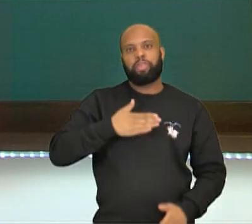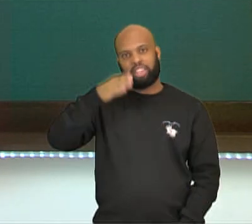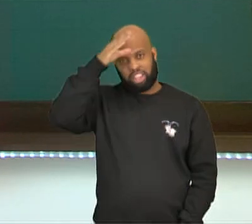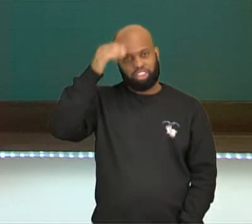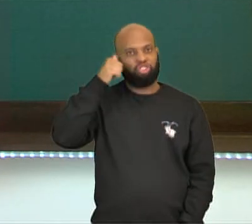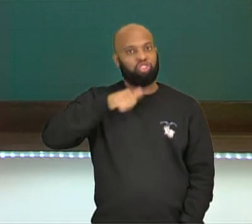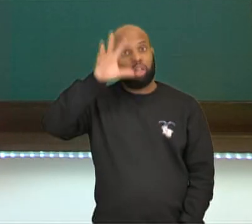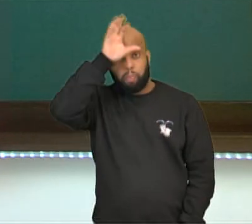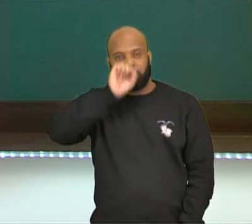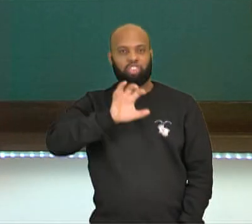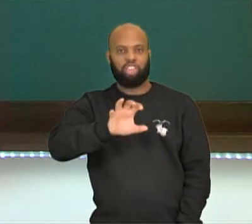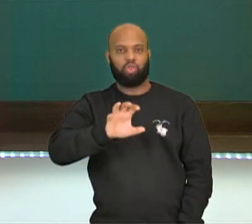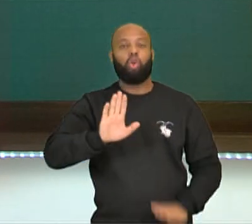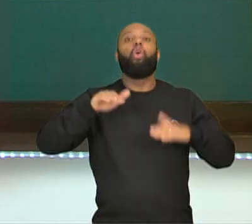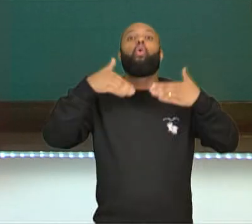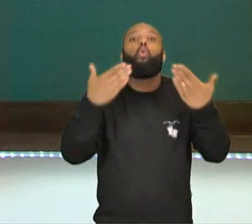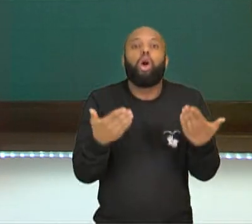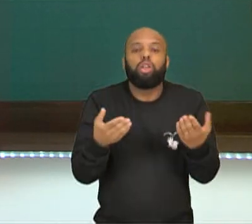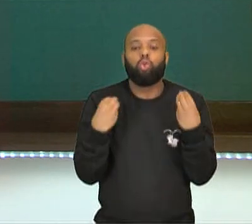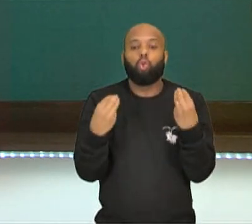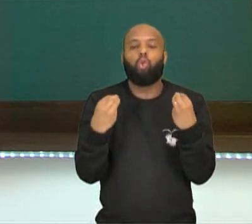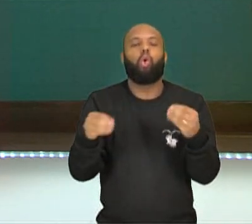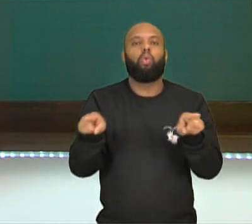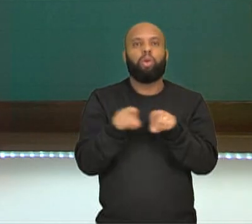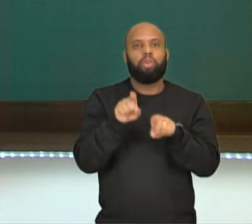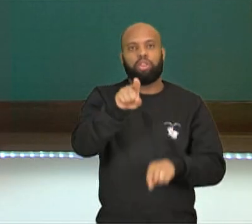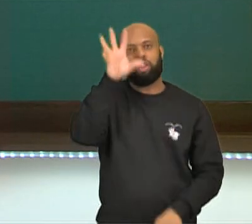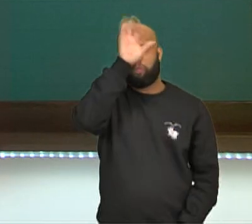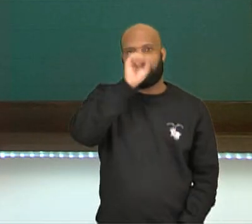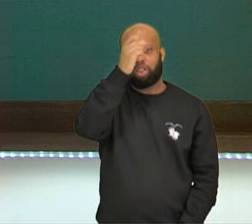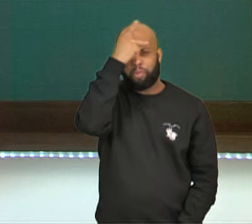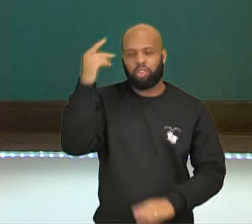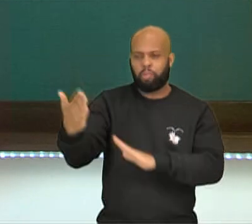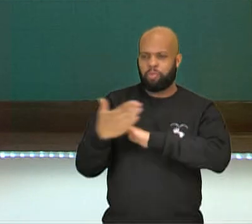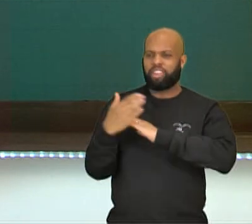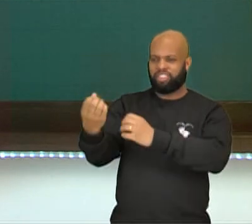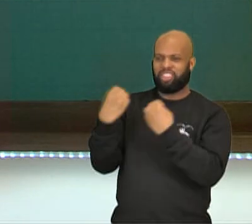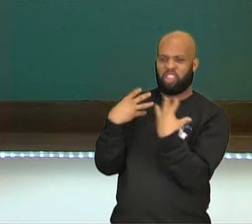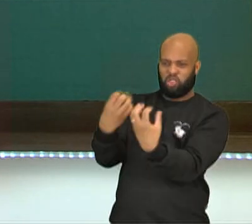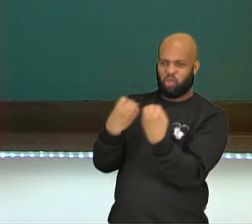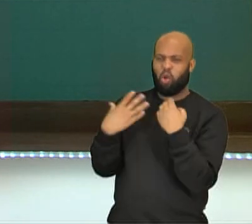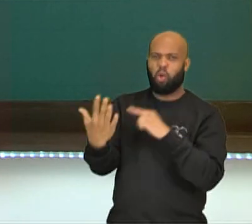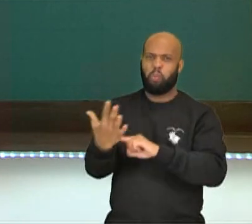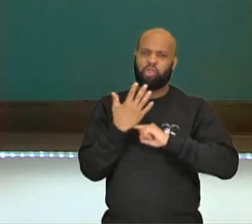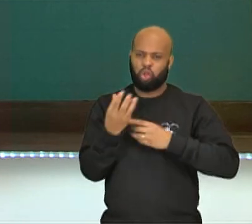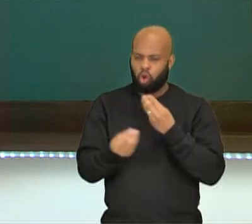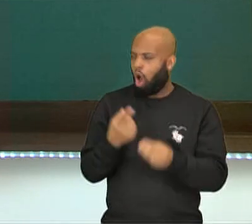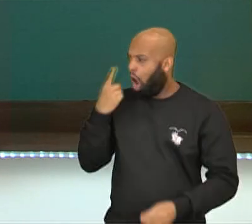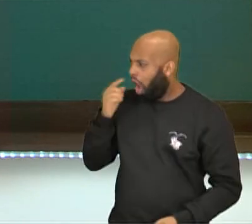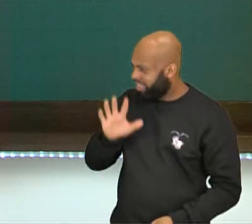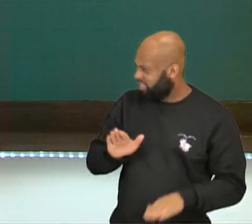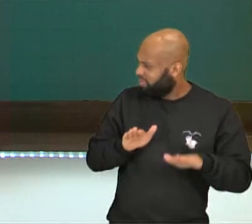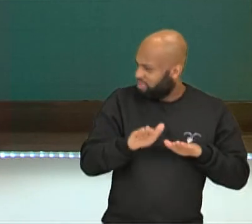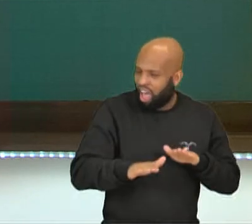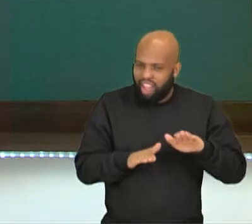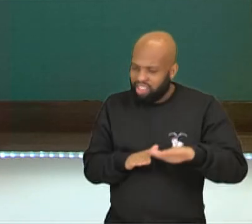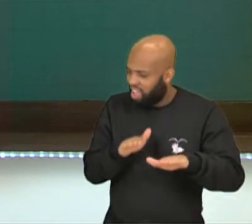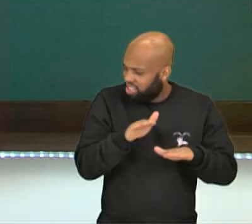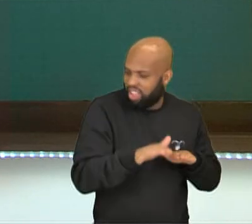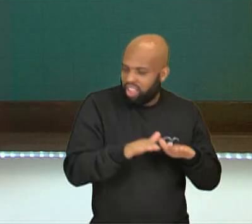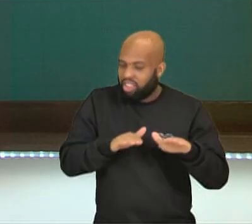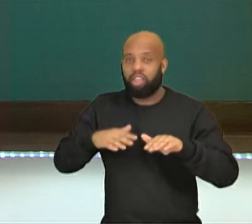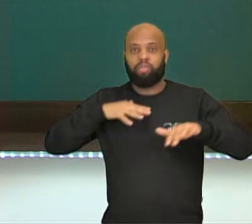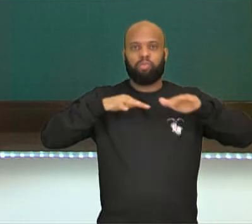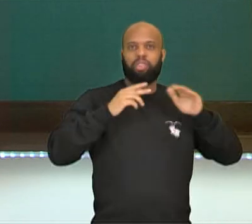você vai descrever como e quando você aprendeu. Alguém me ajudou, meu amigo veio e me mostrou o passinho, o movimento da